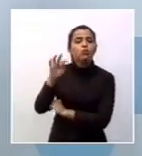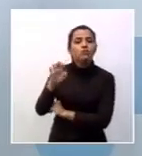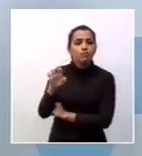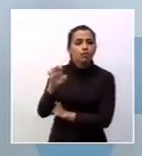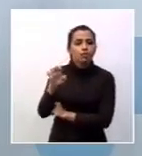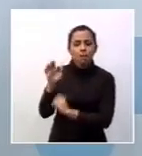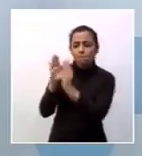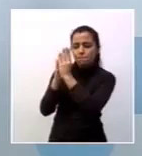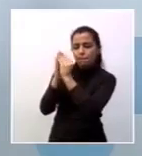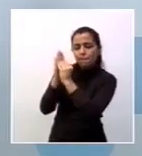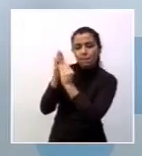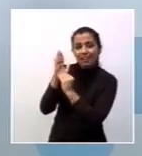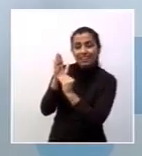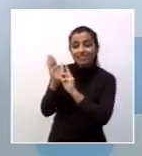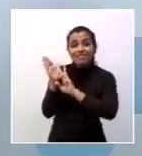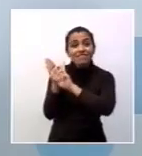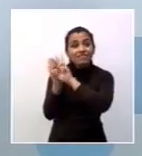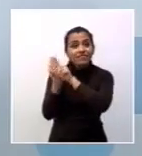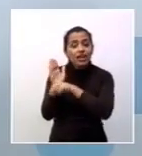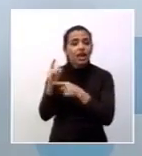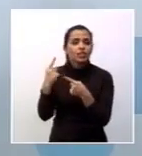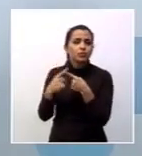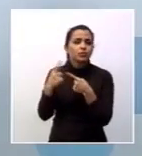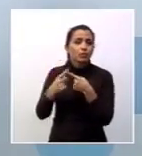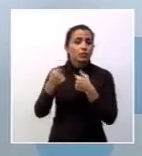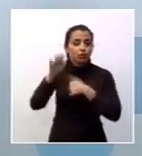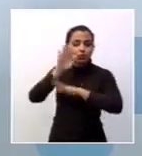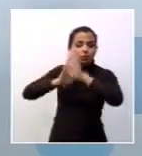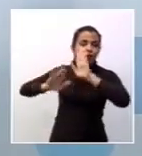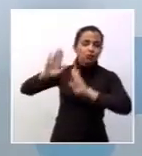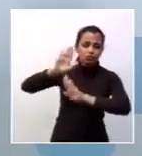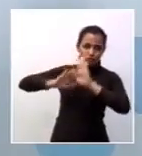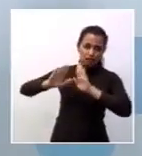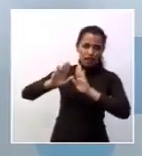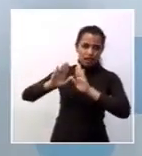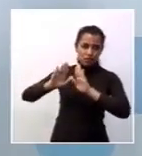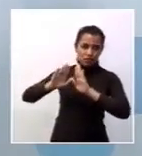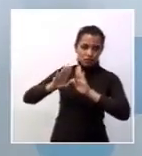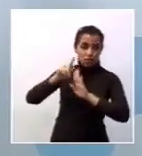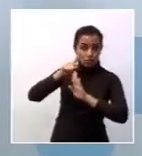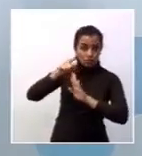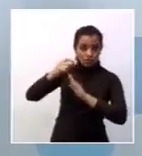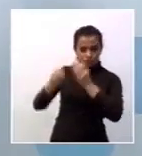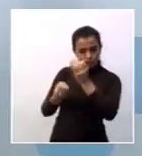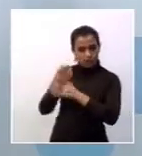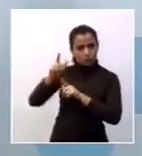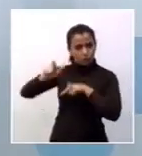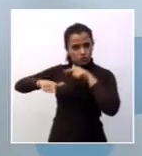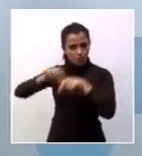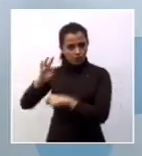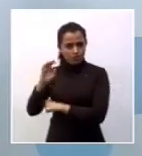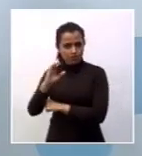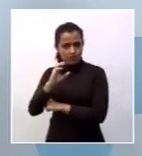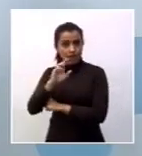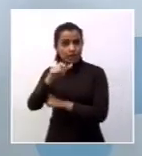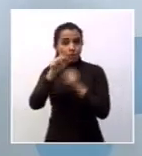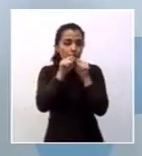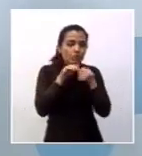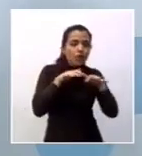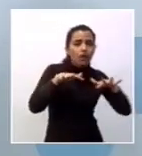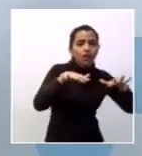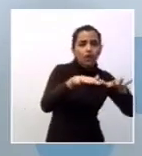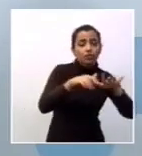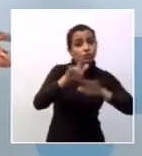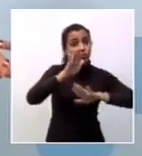a gente tem que tomar muito cuidado com as informações que a gente passa para as pessoas. É claro, tudo tem uma limitação. A gente não está falando de informações que você passa no bairro, ou, sei lá,